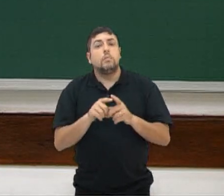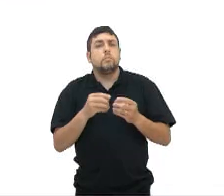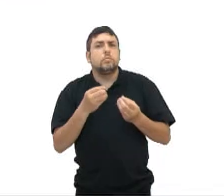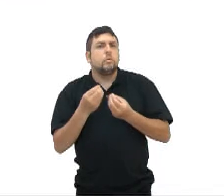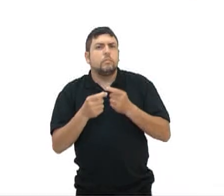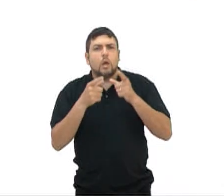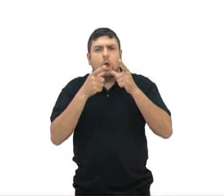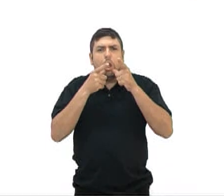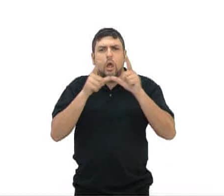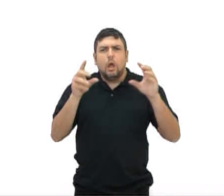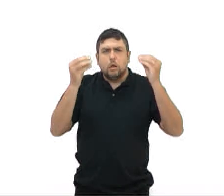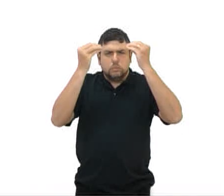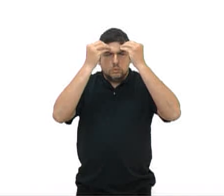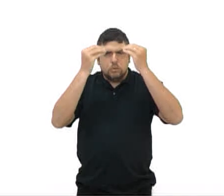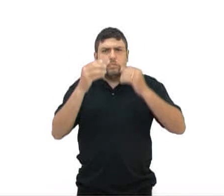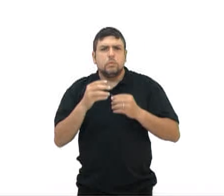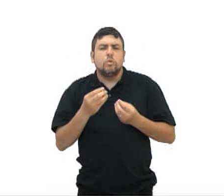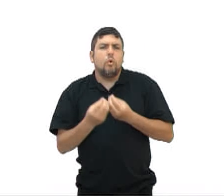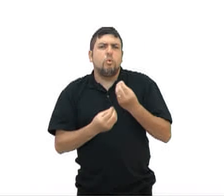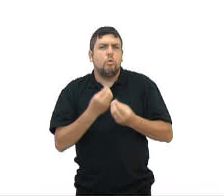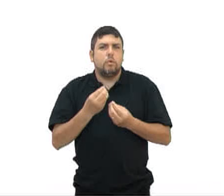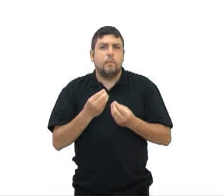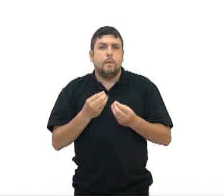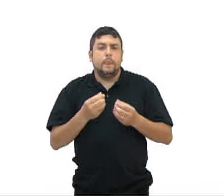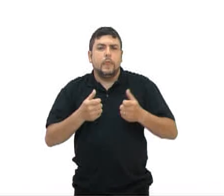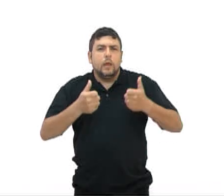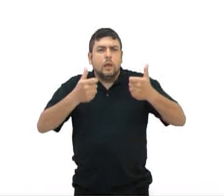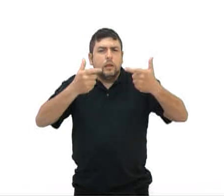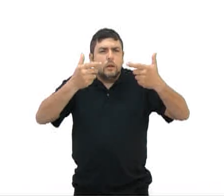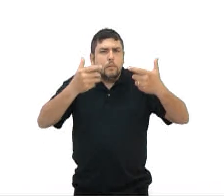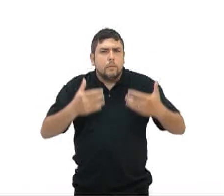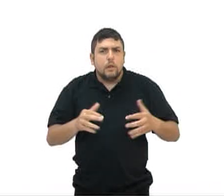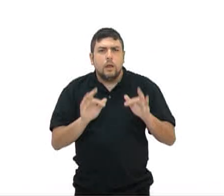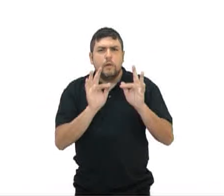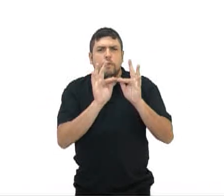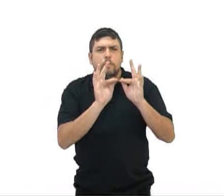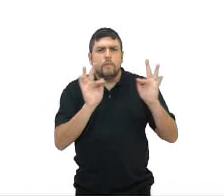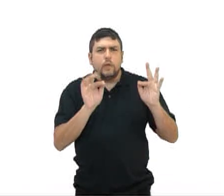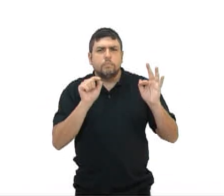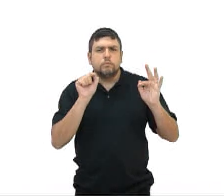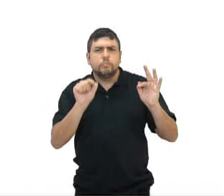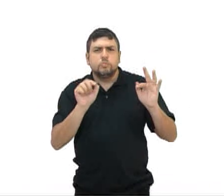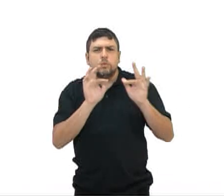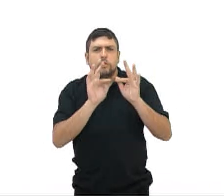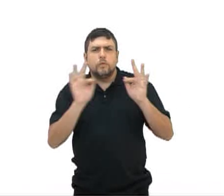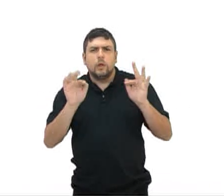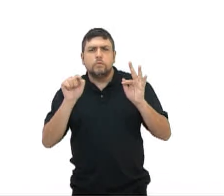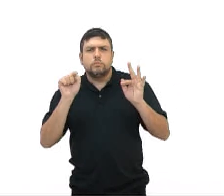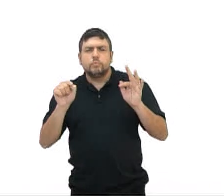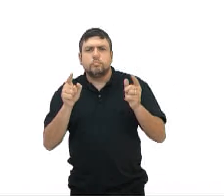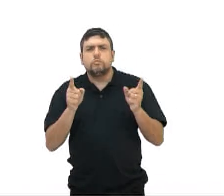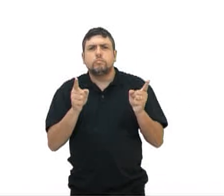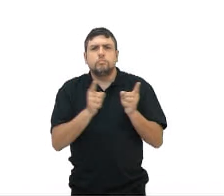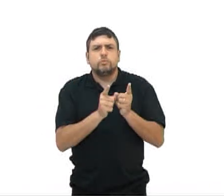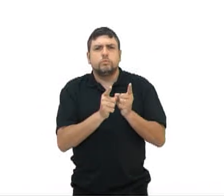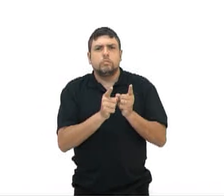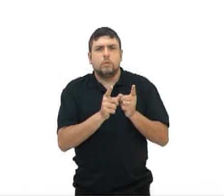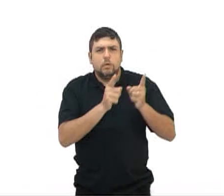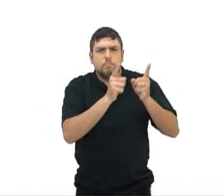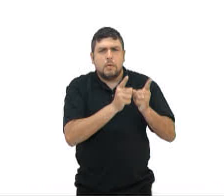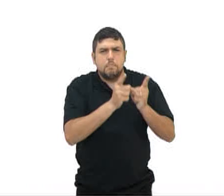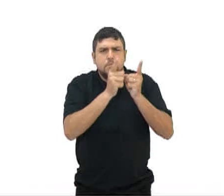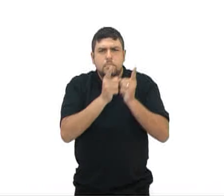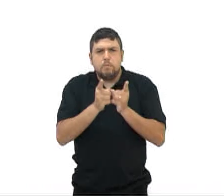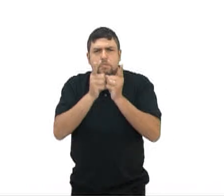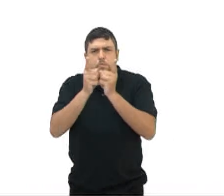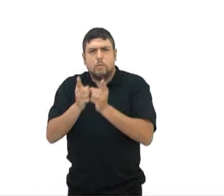vamos dizer assim, telegráfica, né? Ele escreve por frases curtas, né? Ele dá pequenos fragmentos de frase, assim.